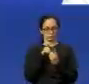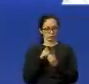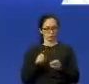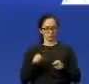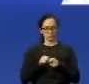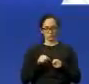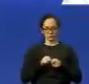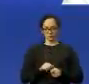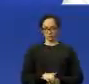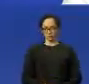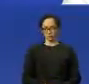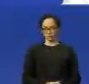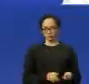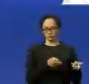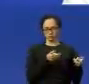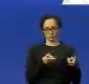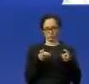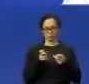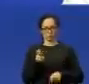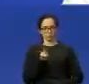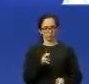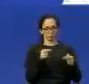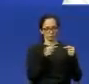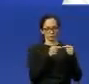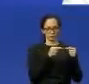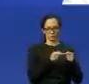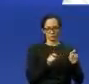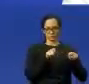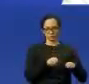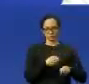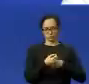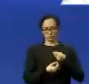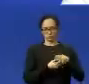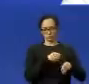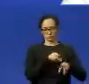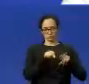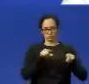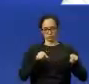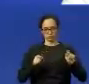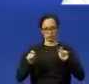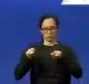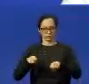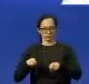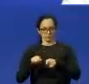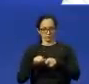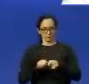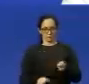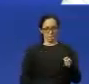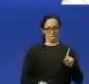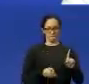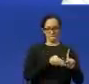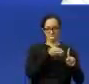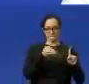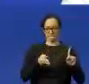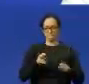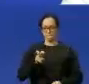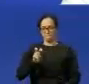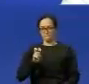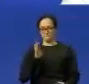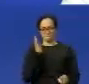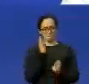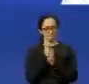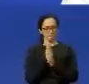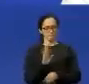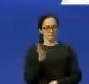Nesse caso, trabalhando com as combinações possíveis de escolha entre as opções 1 até 5, vamos chegar